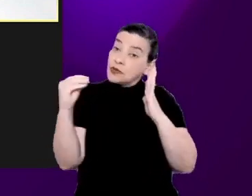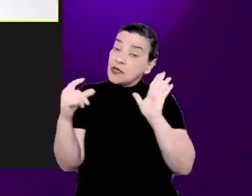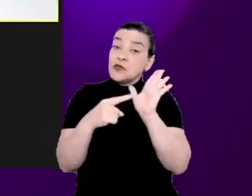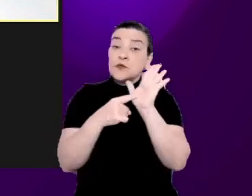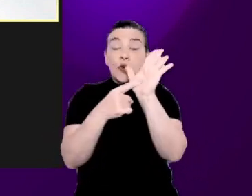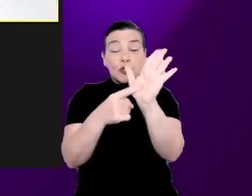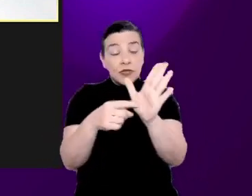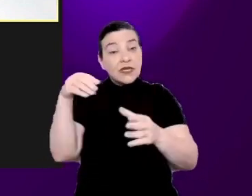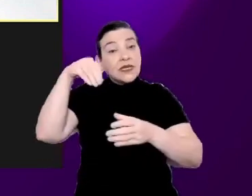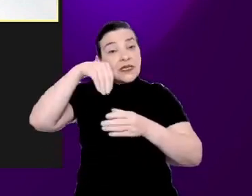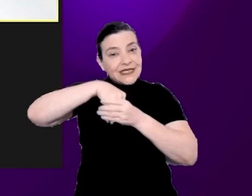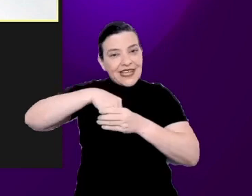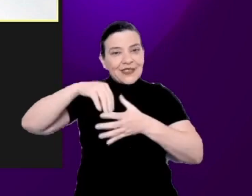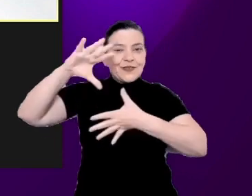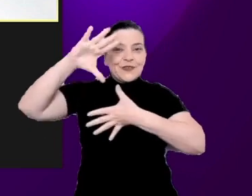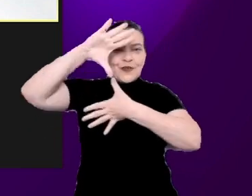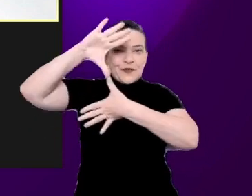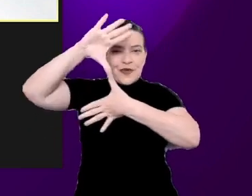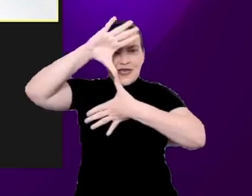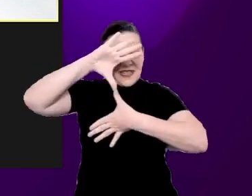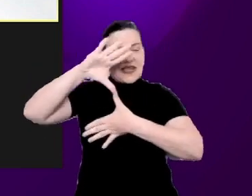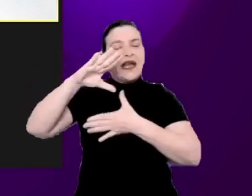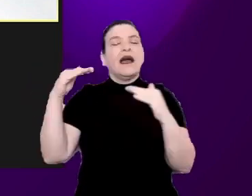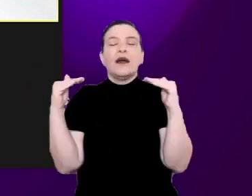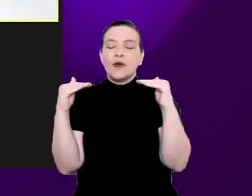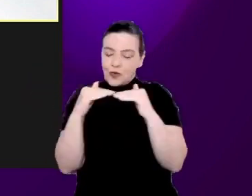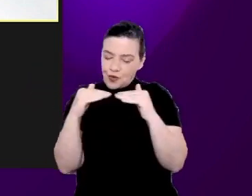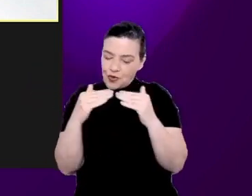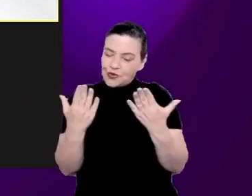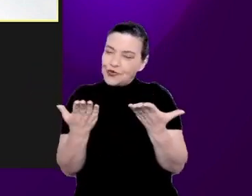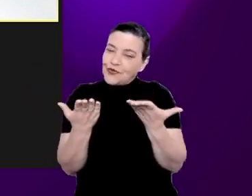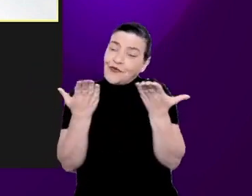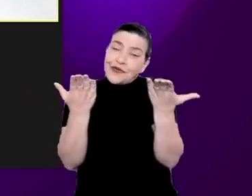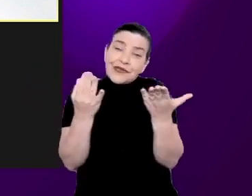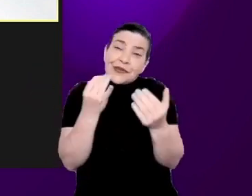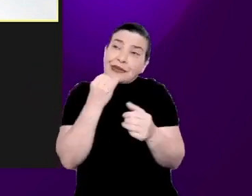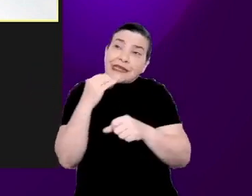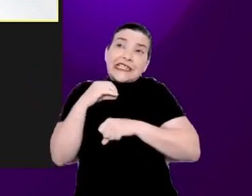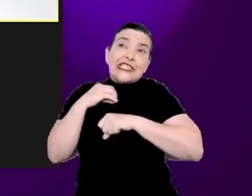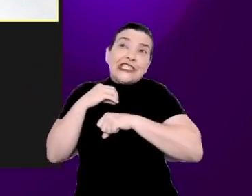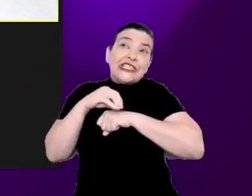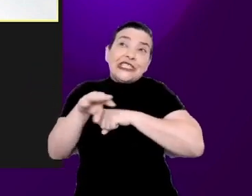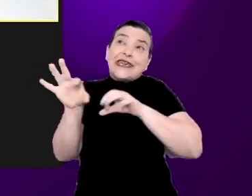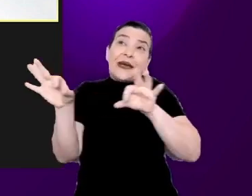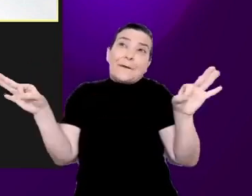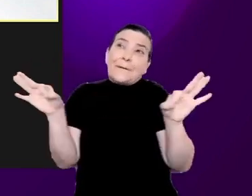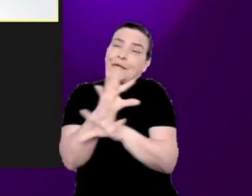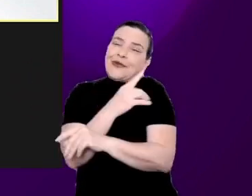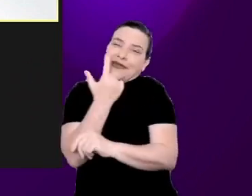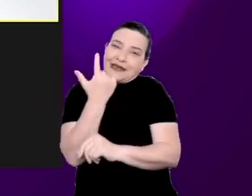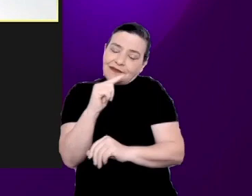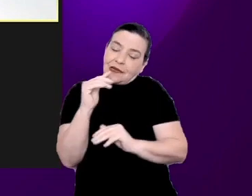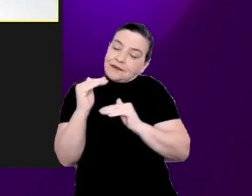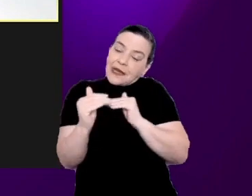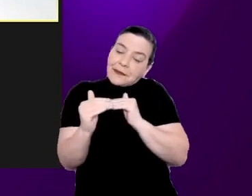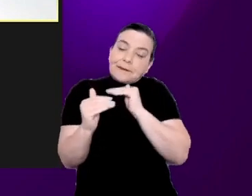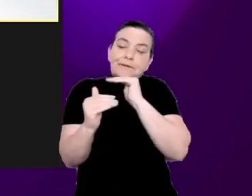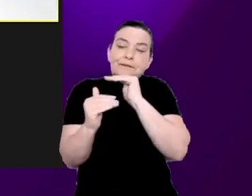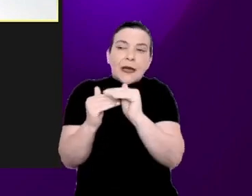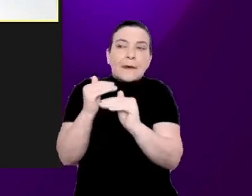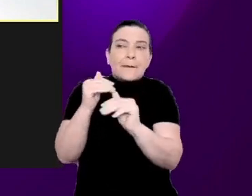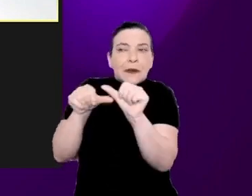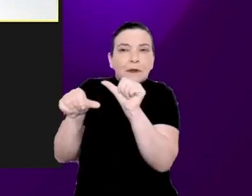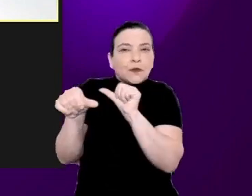dentro do Américas, né? Concordo plenamente contigo, não tem receita de bolo para isso, e a gente vai evoluindo e vai reagindo,